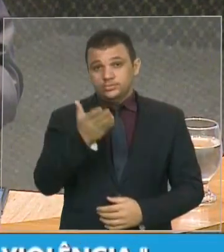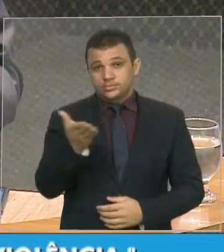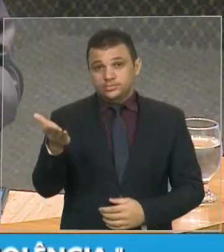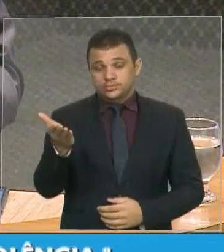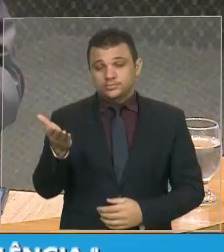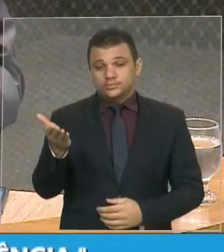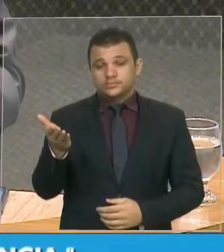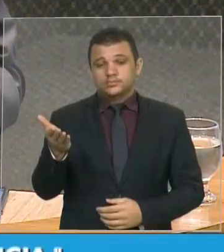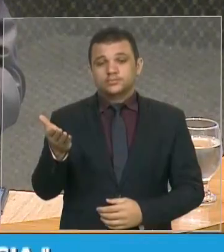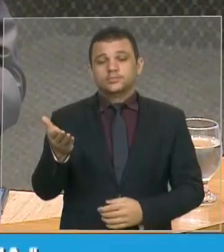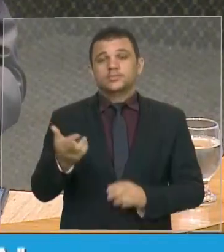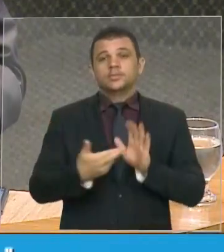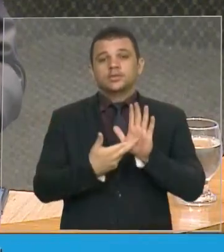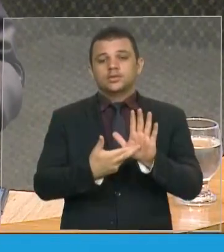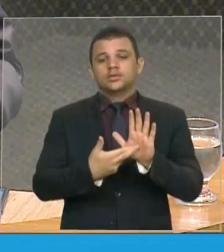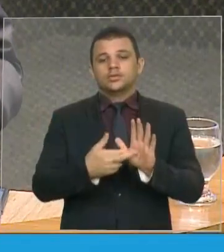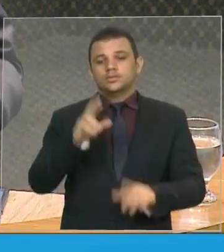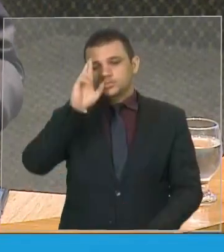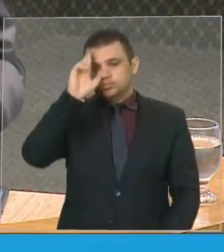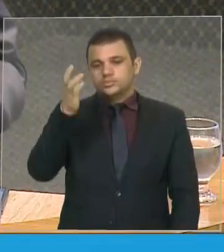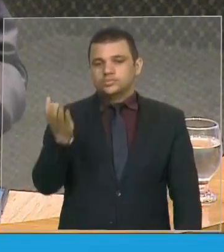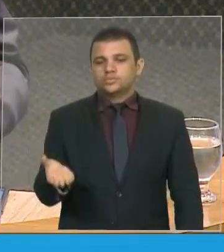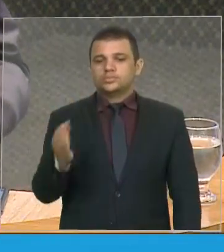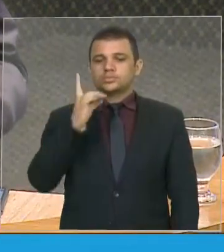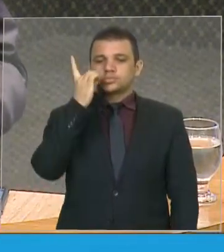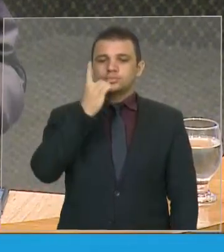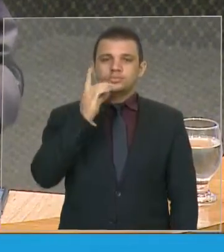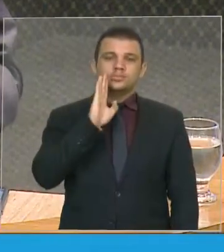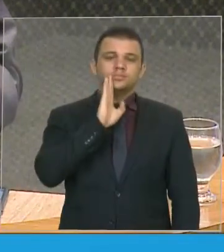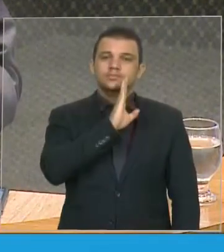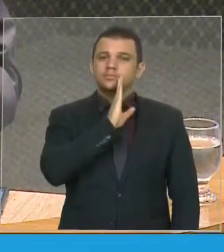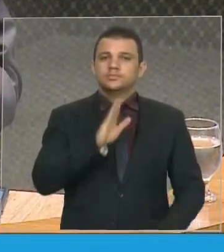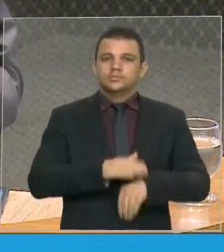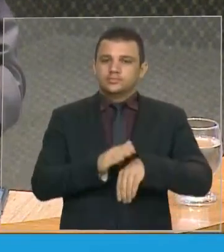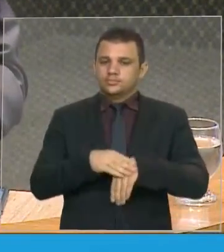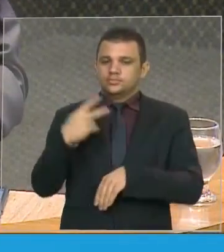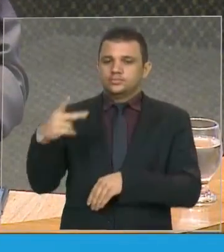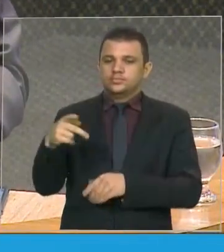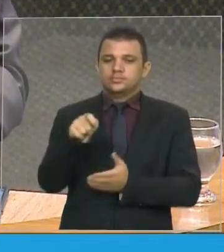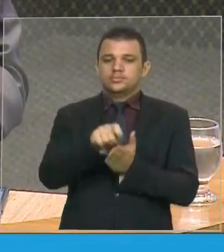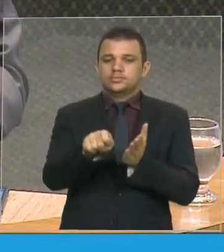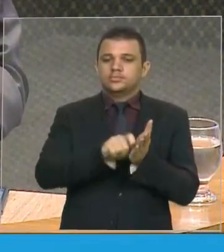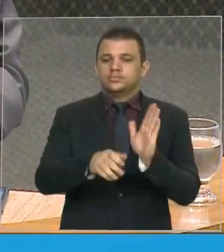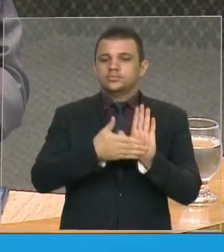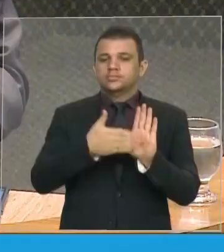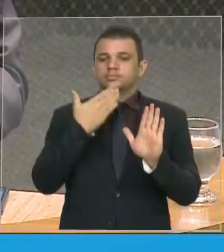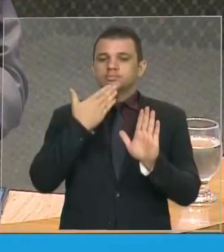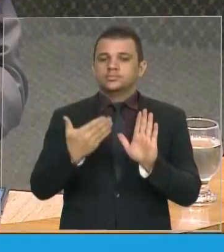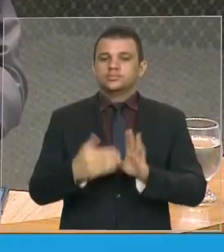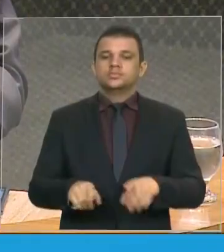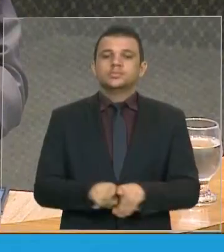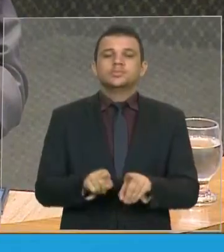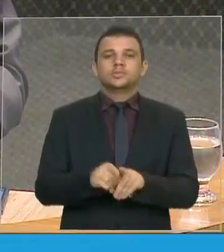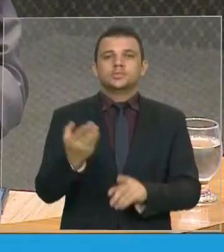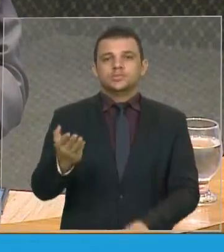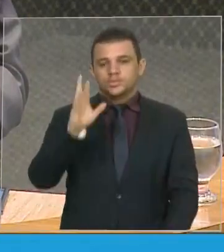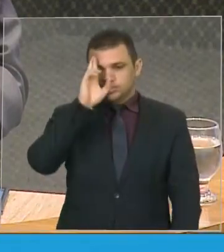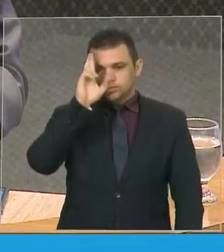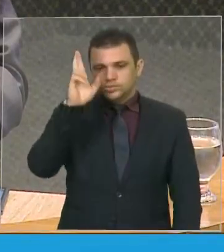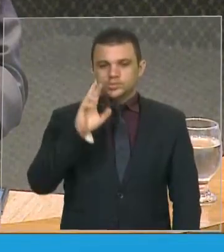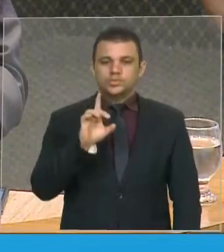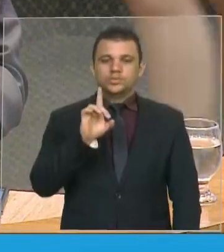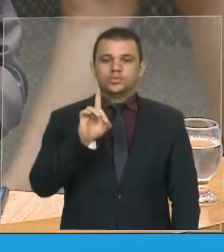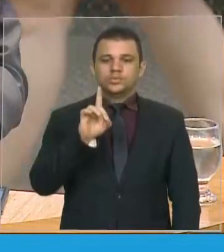Celestino Senhor, deputado do Bira do Pindaré, autor do requerimento, do reverendíssimo Dom José